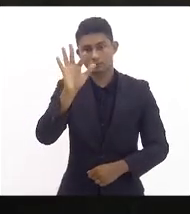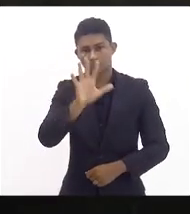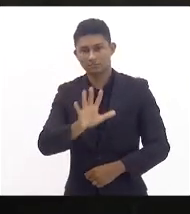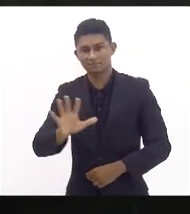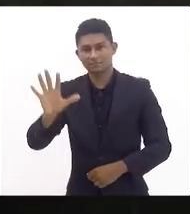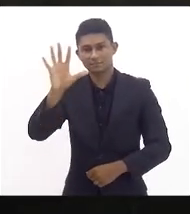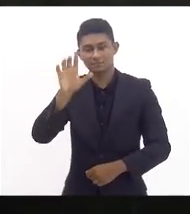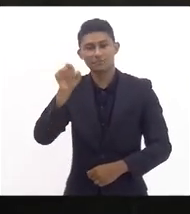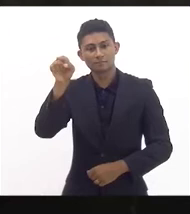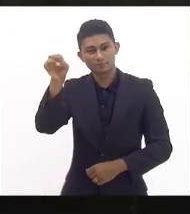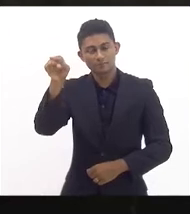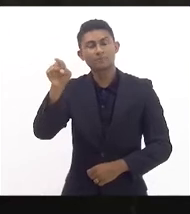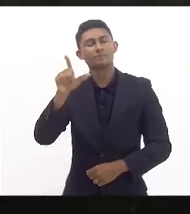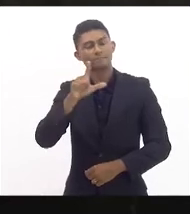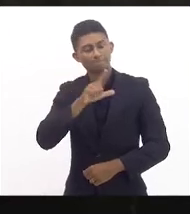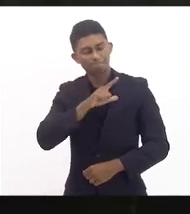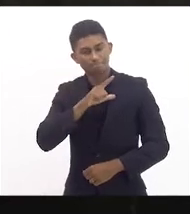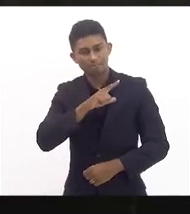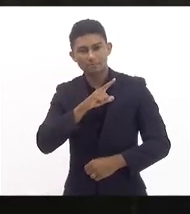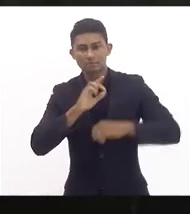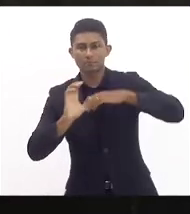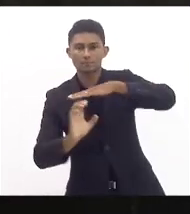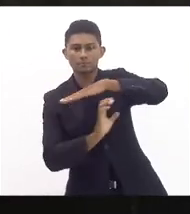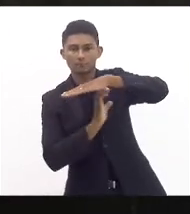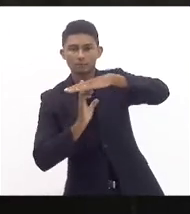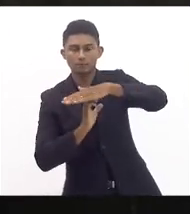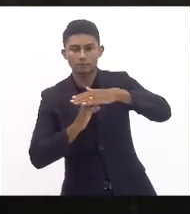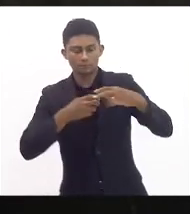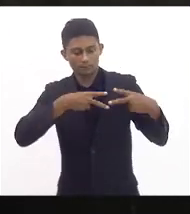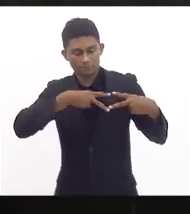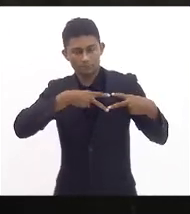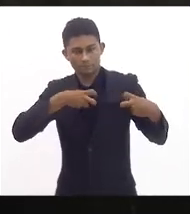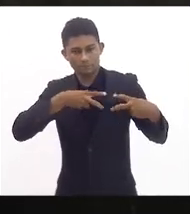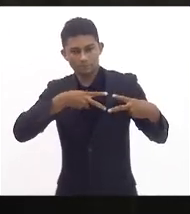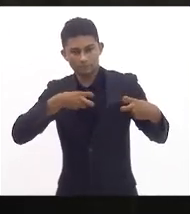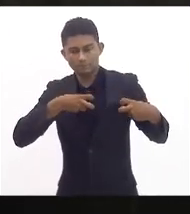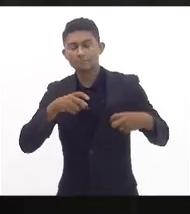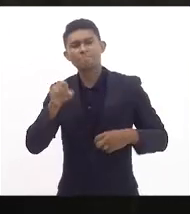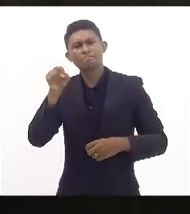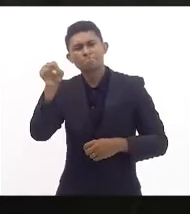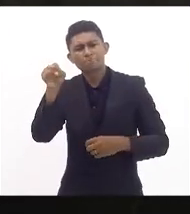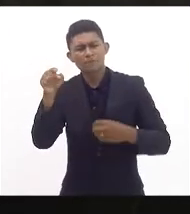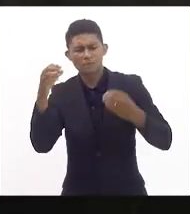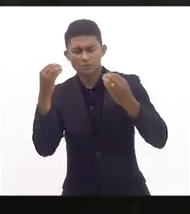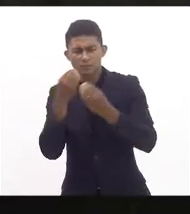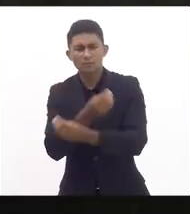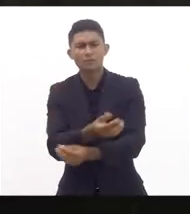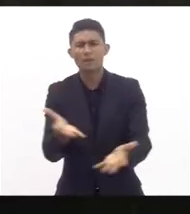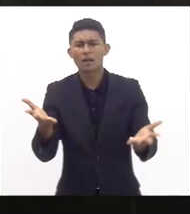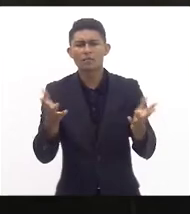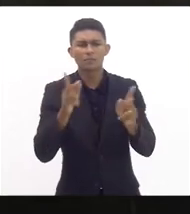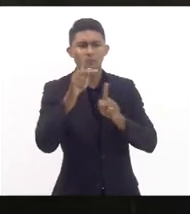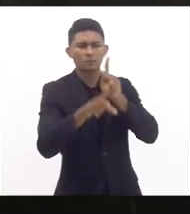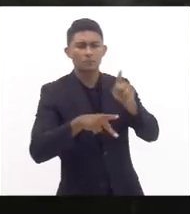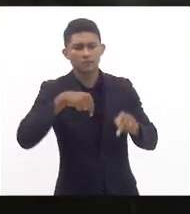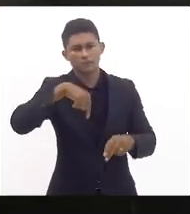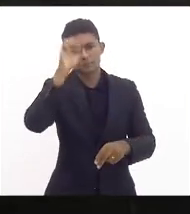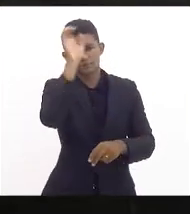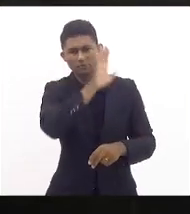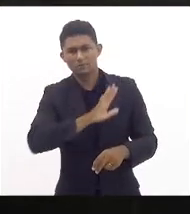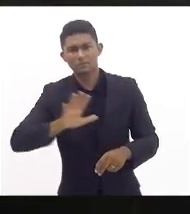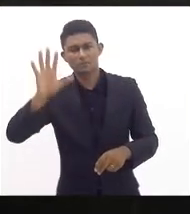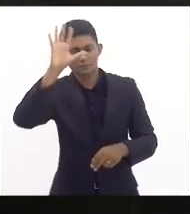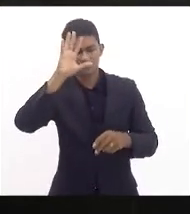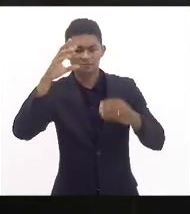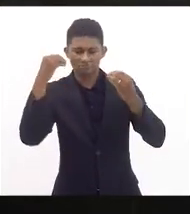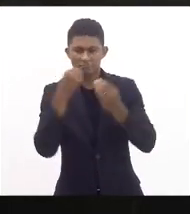da Petrobras, deu de presente à população brasileira, em